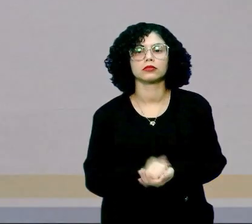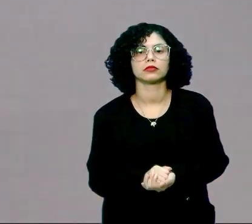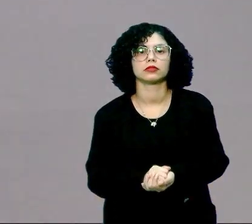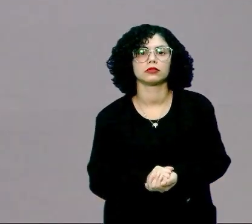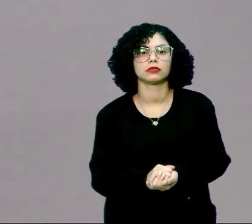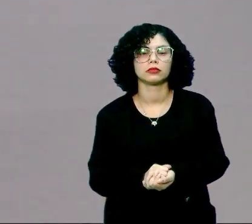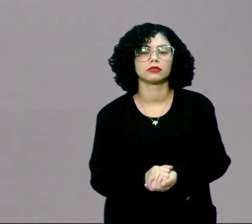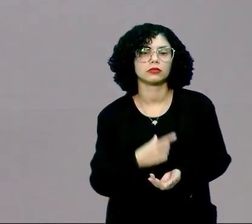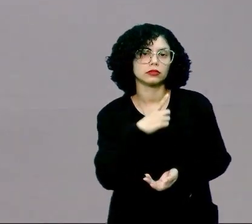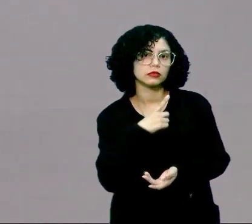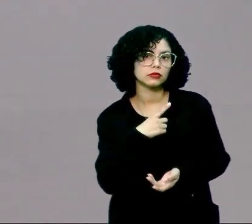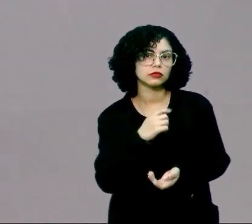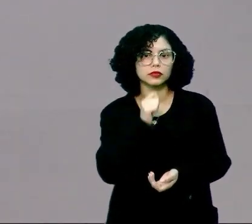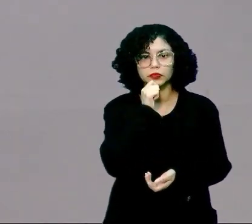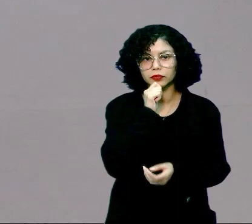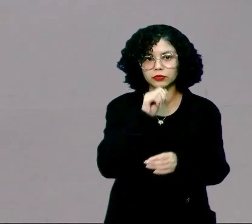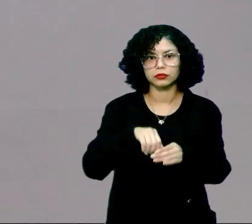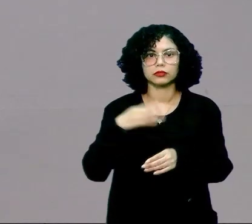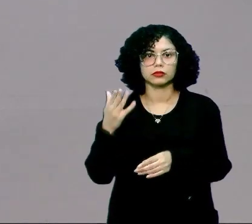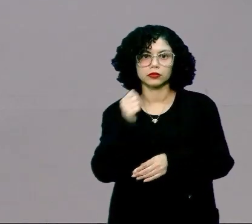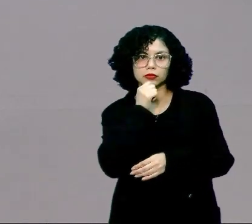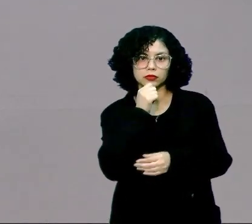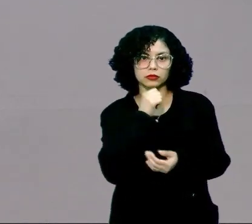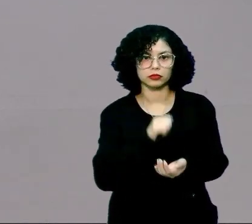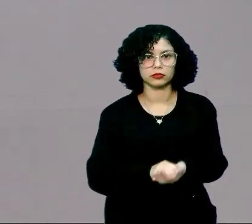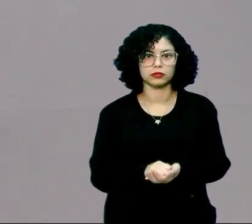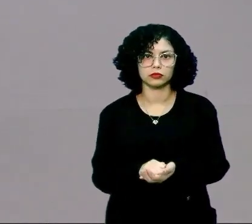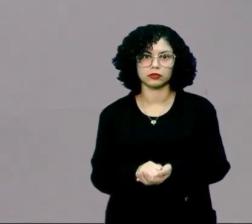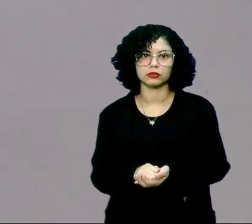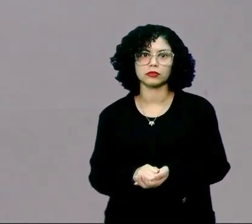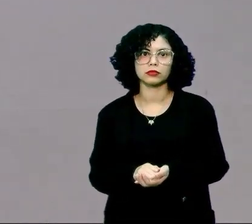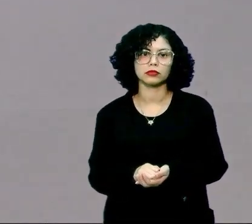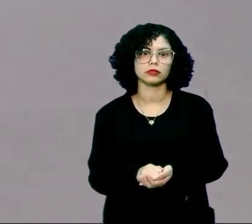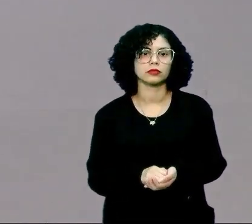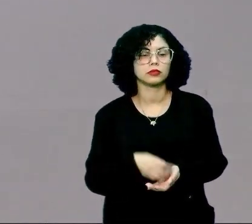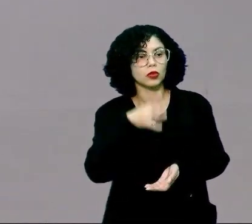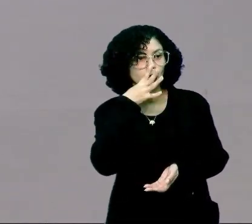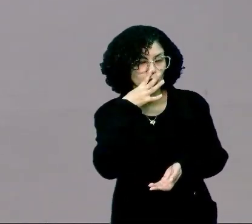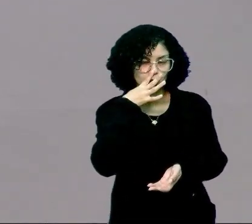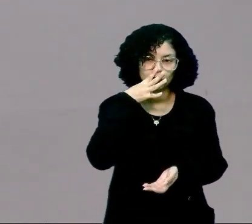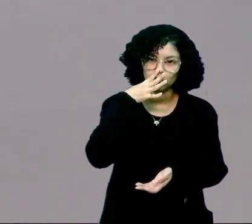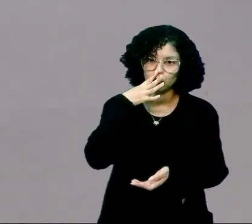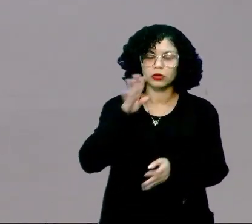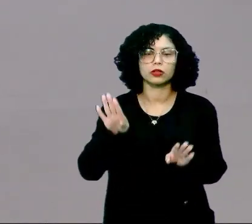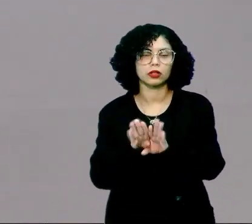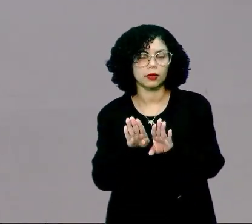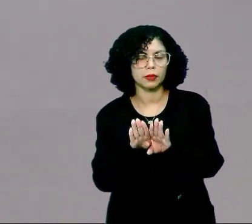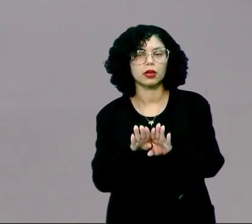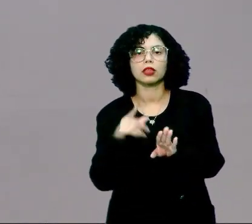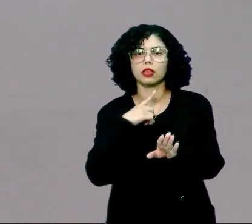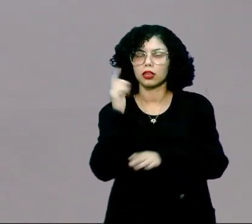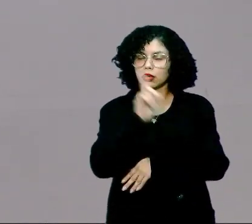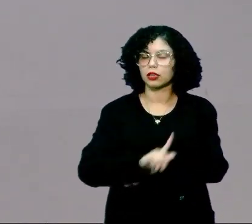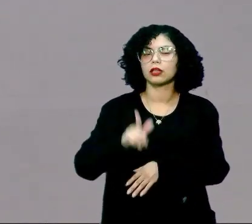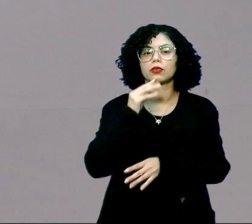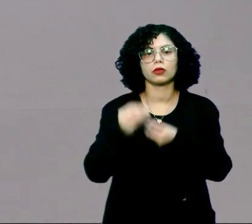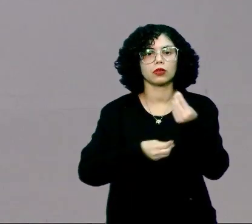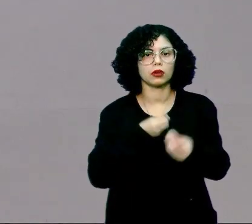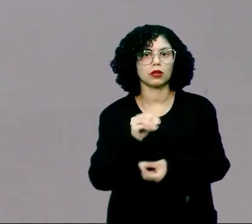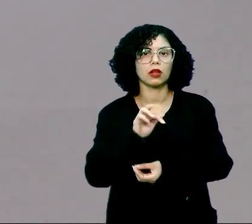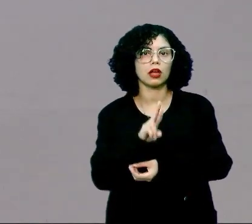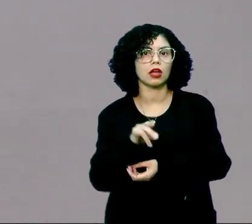tá? Então, para além do deleite, quer dizer, para além da apreciação, eu tenho a literatura como arma